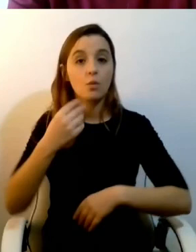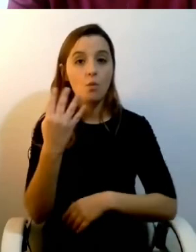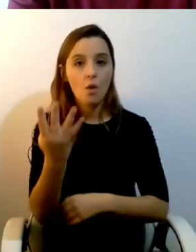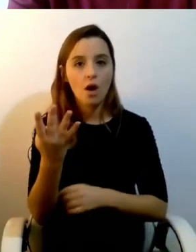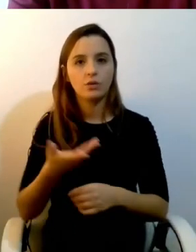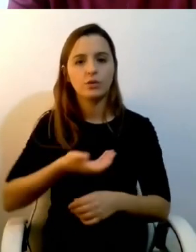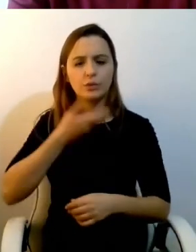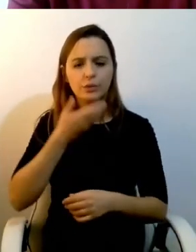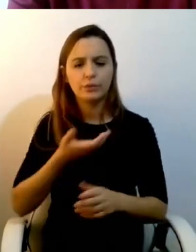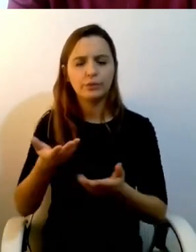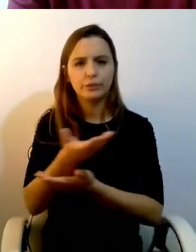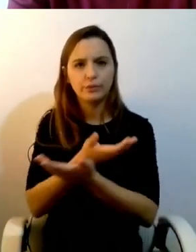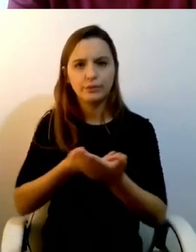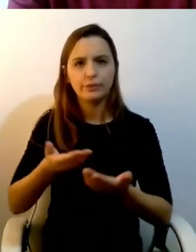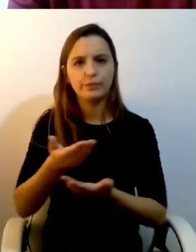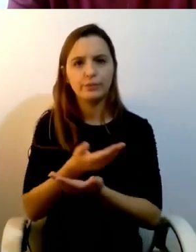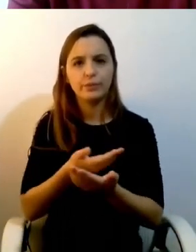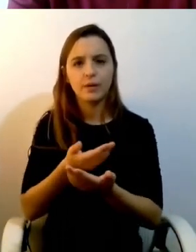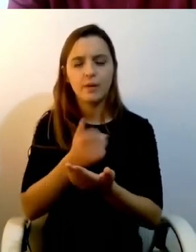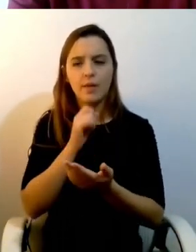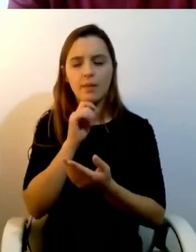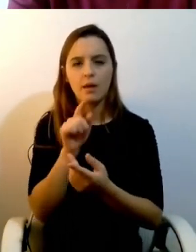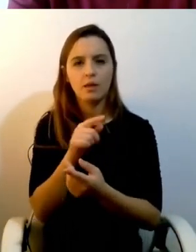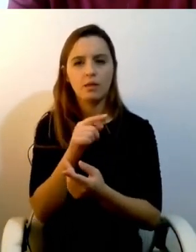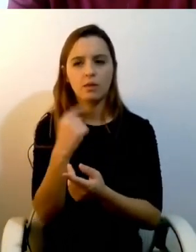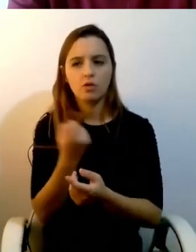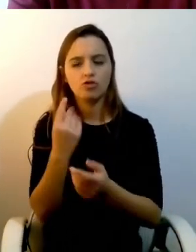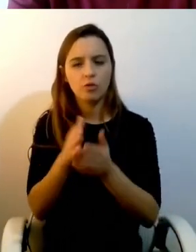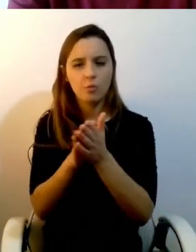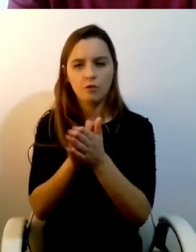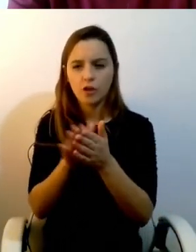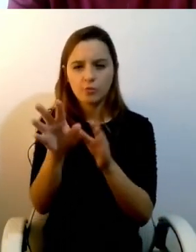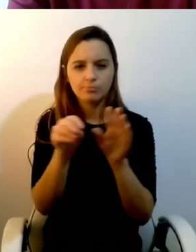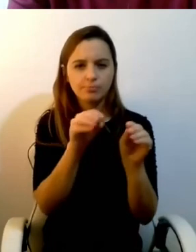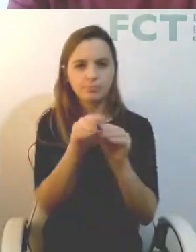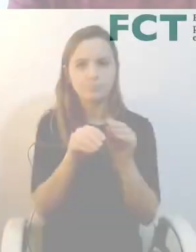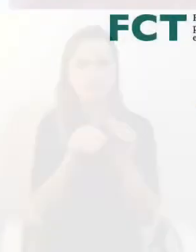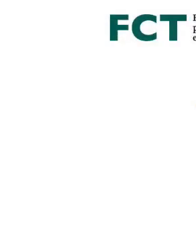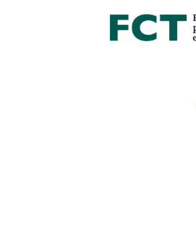diversas, das quais podemos retirar ensinamentos para o caminho que nos falta percorrer.